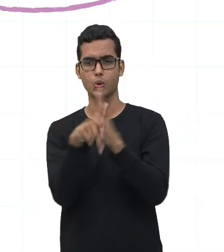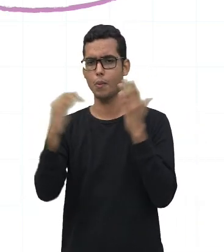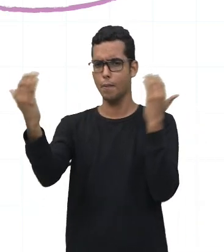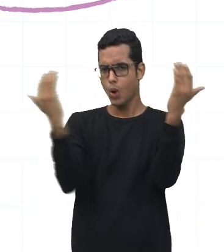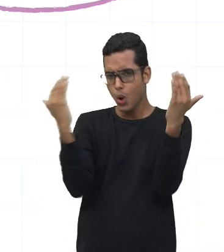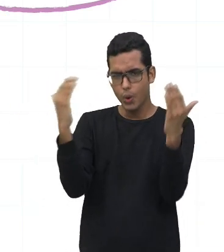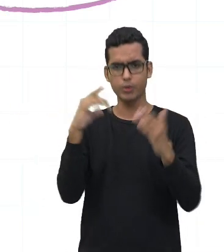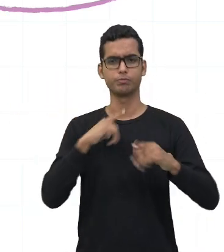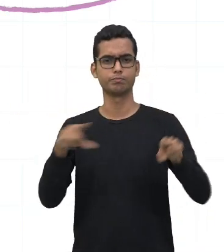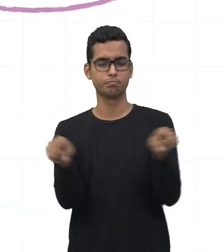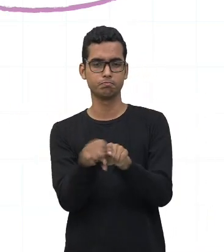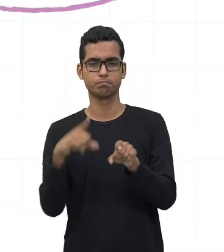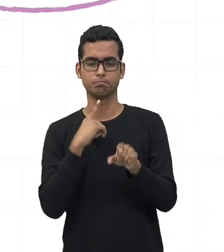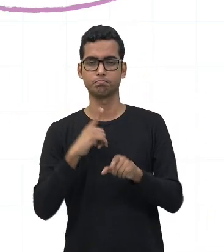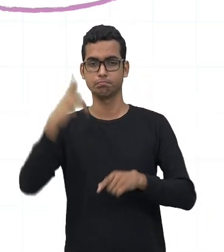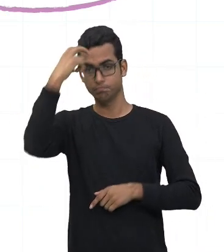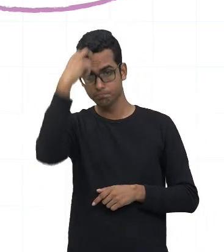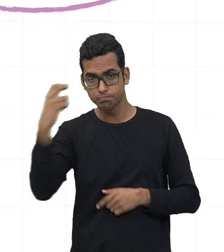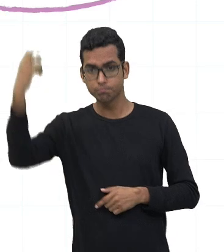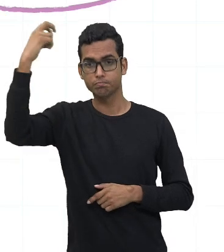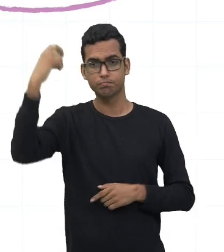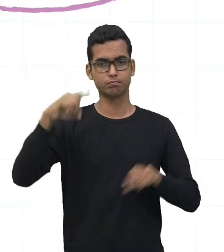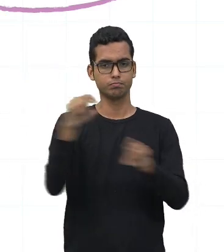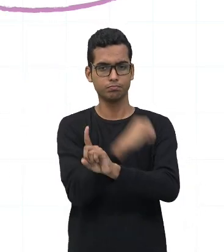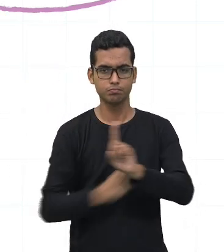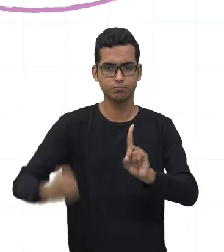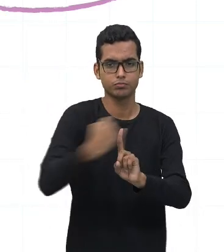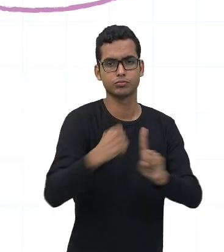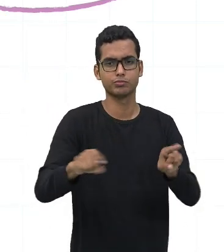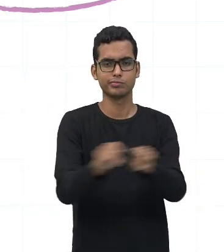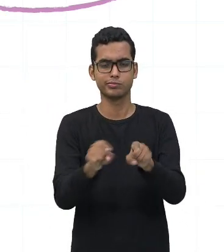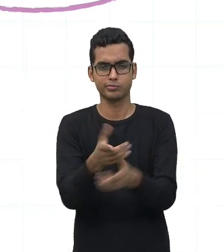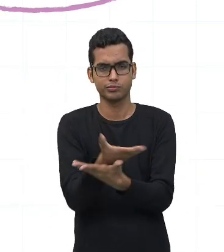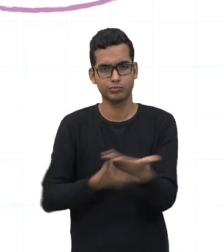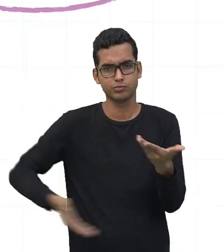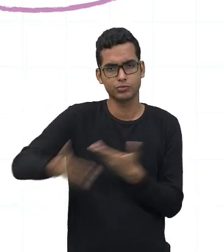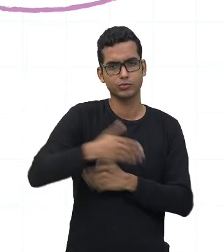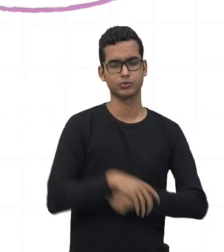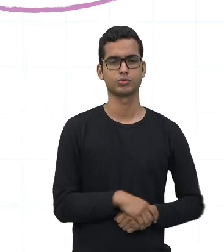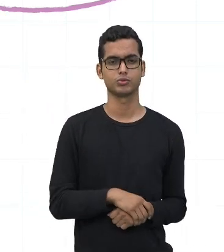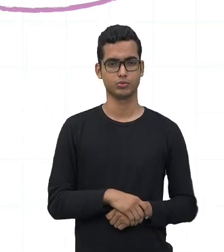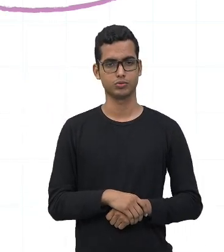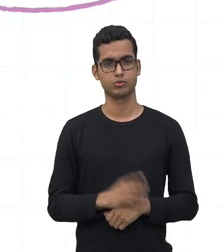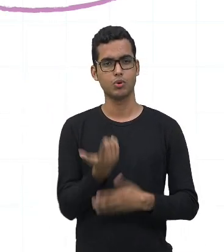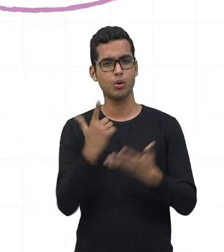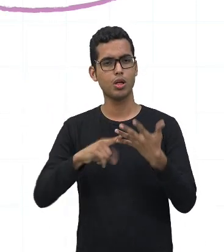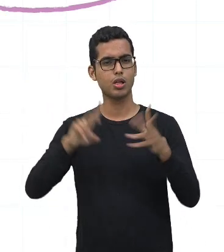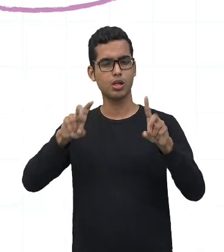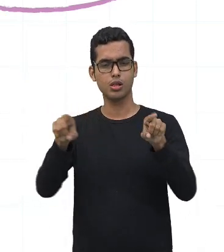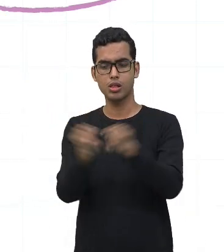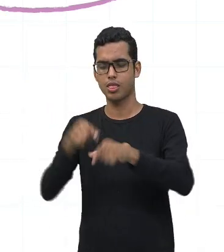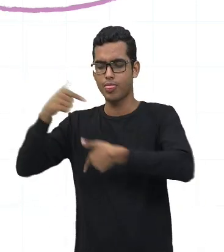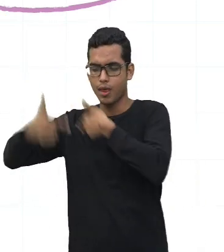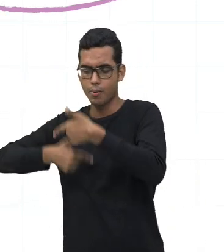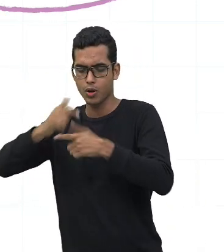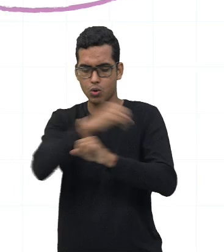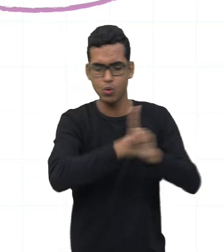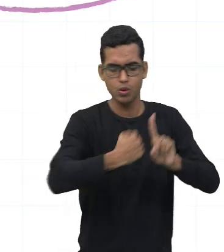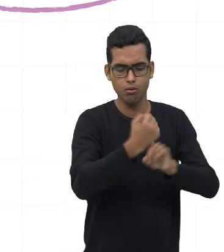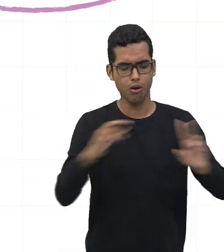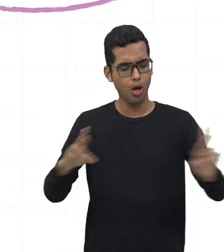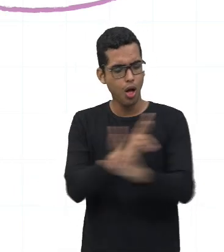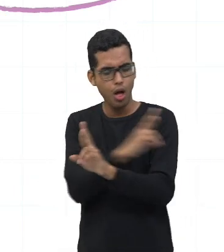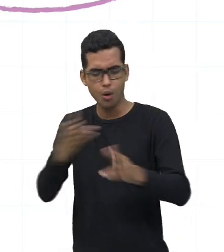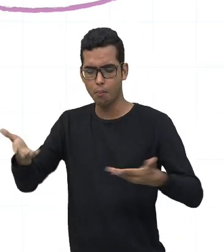intelectual, social. Trabalho e sociedade. Como nós relacionamos trabalho e sociedade? Então,